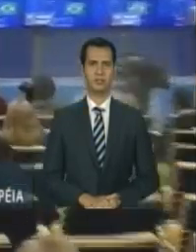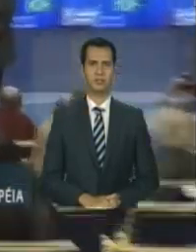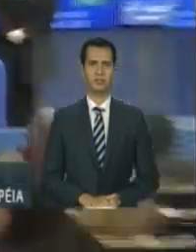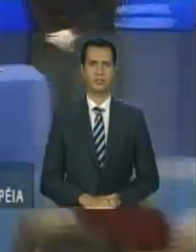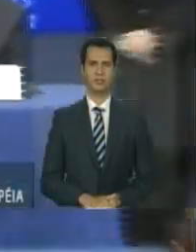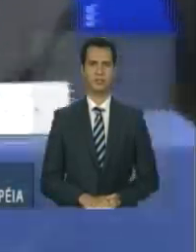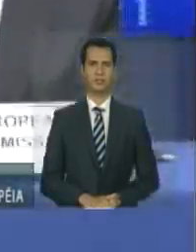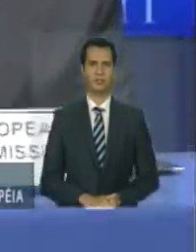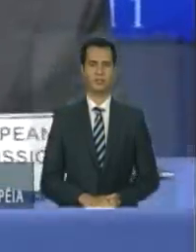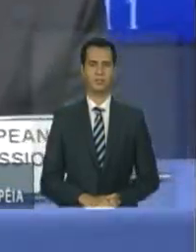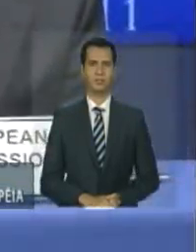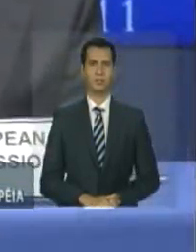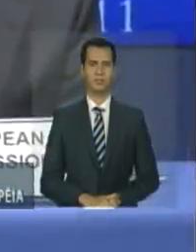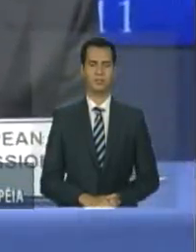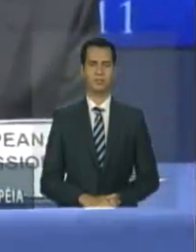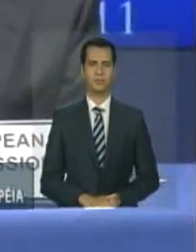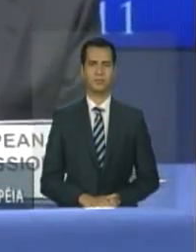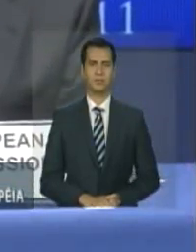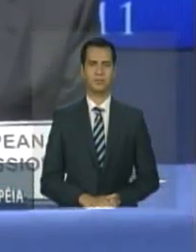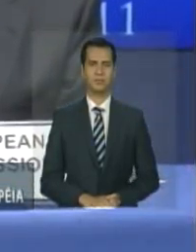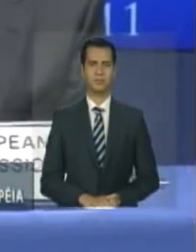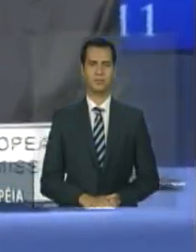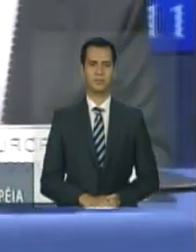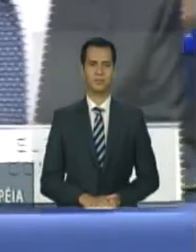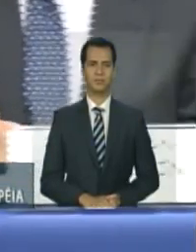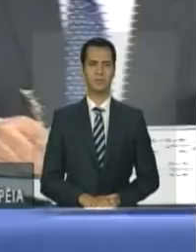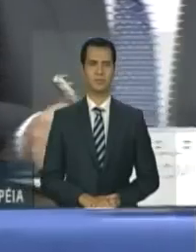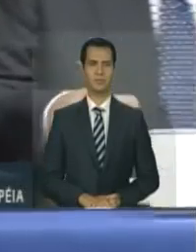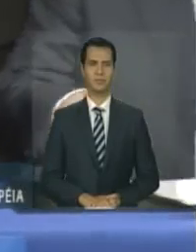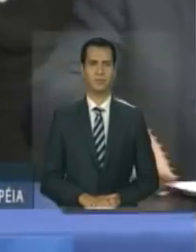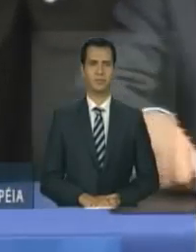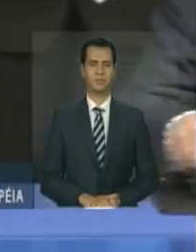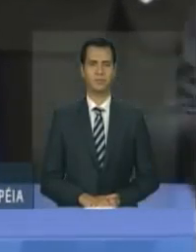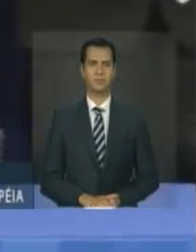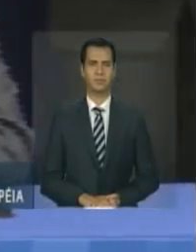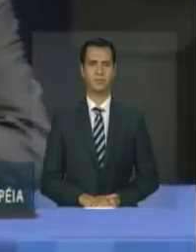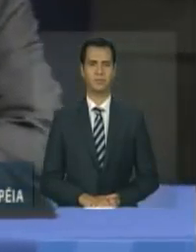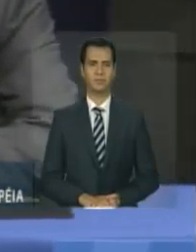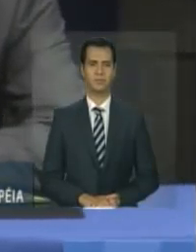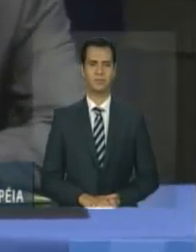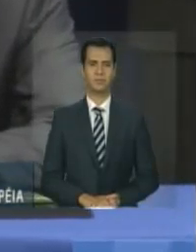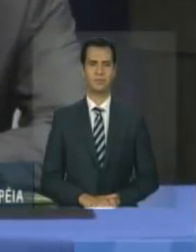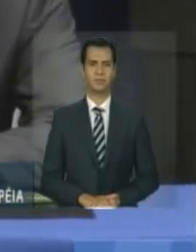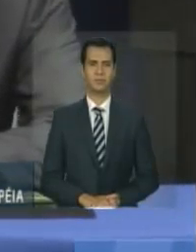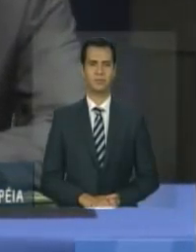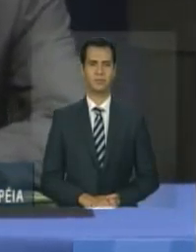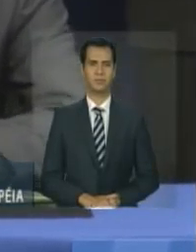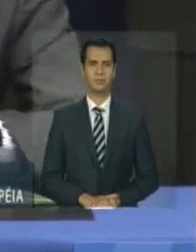Vamos agora a mais uma assinatura de acordos.